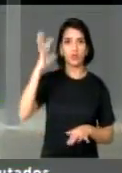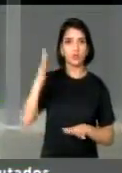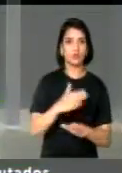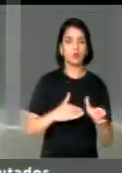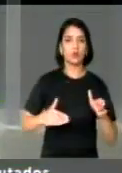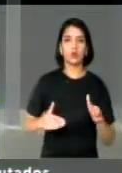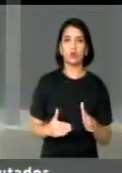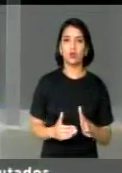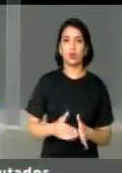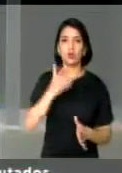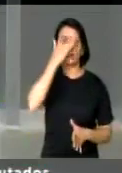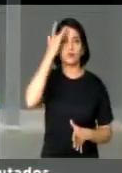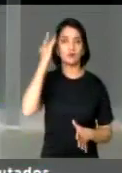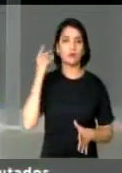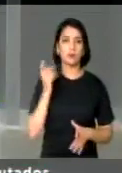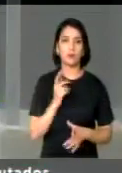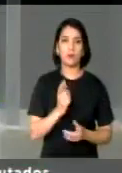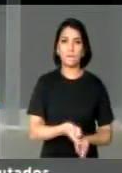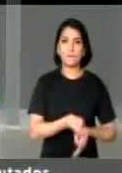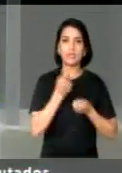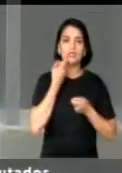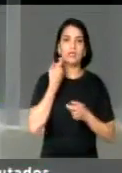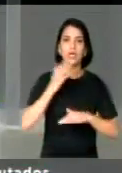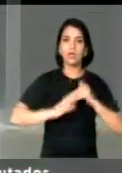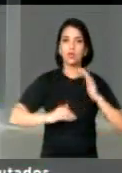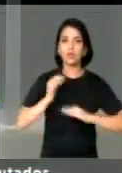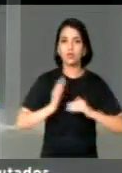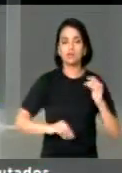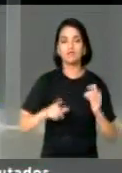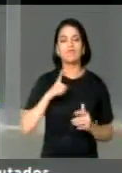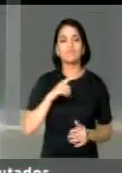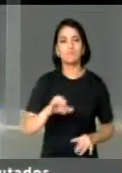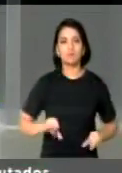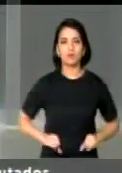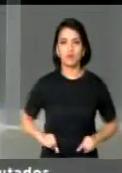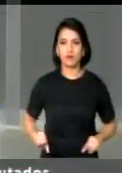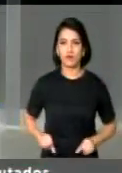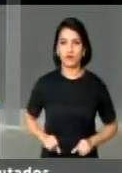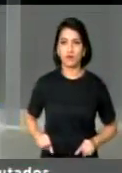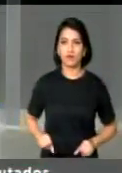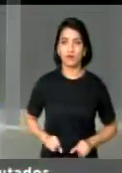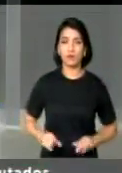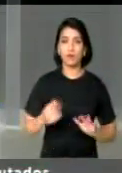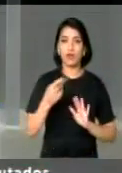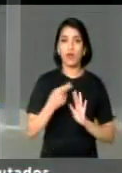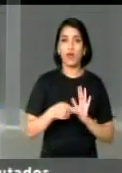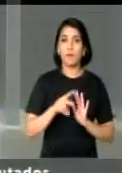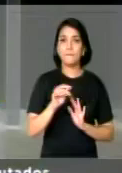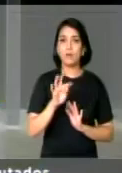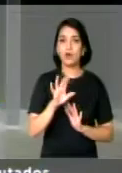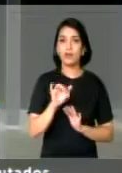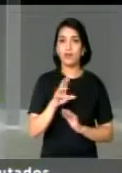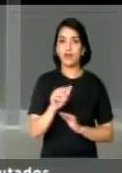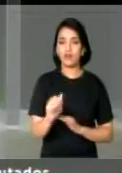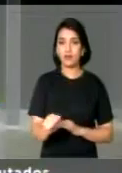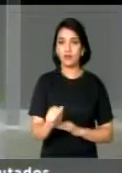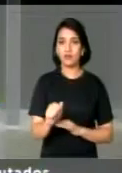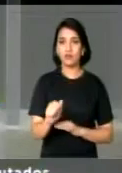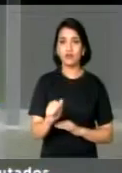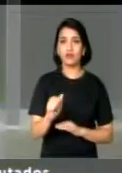penalizados. Essa portaria 445 do Ministério de Meio Ambiente, que proibiu a pesca de mais de